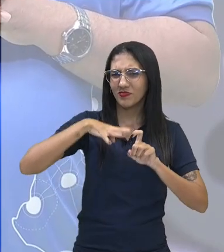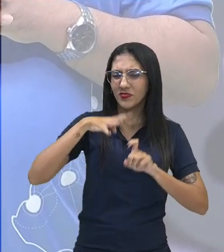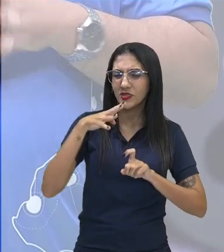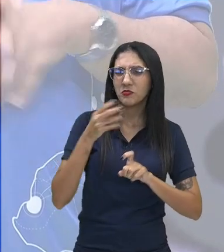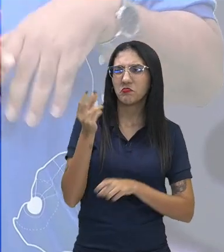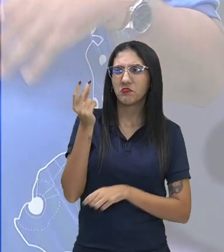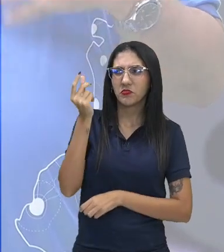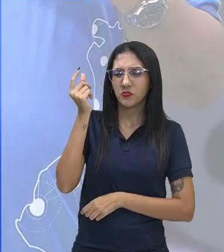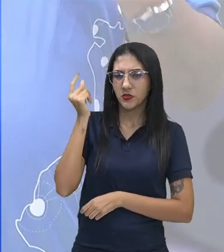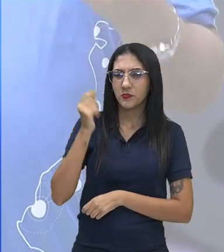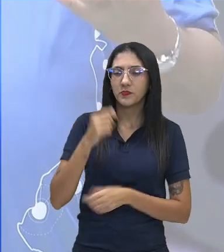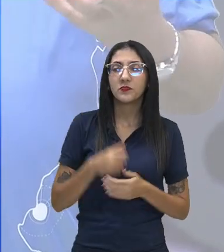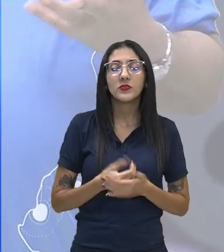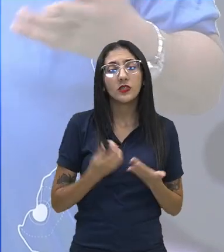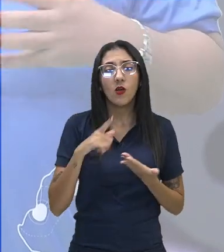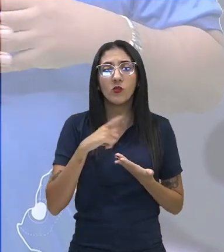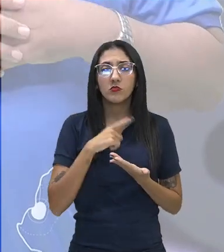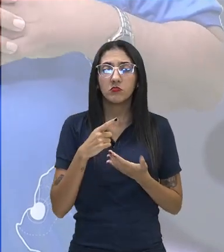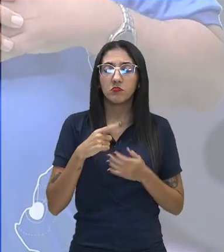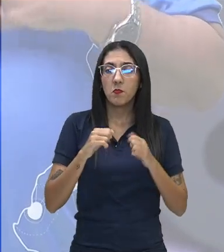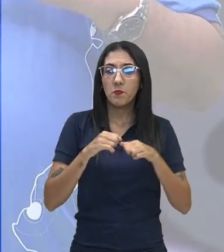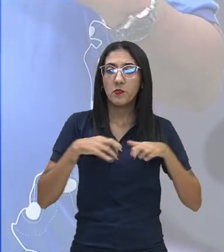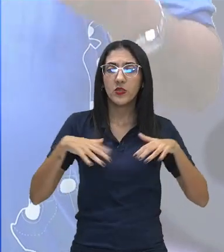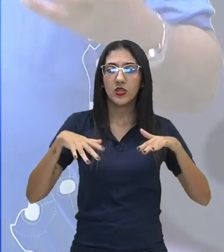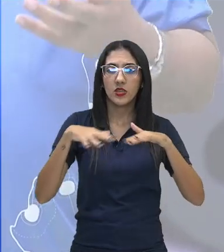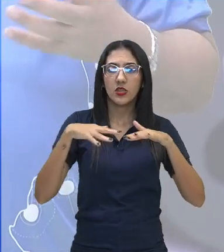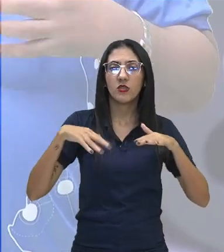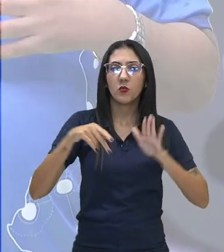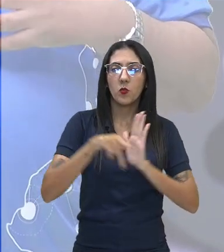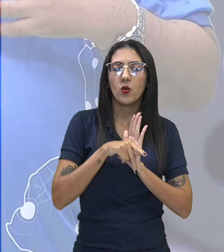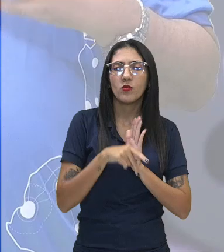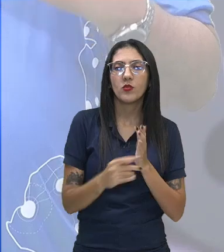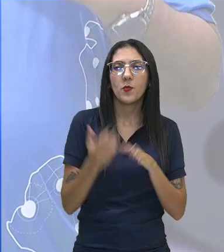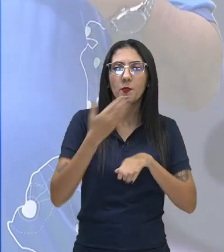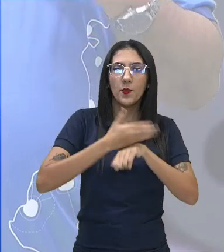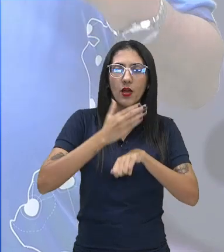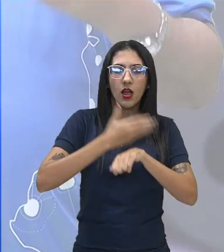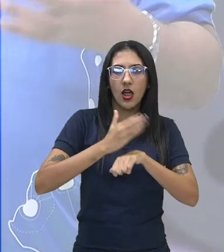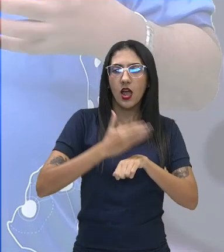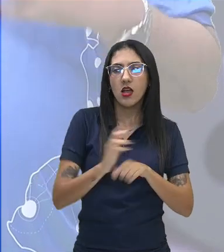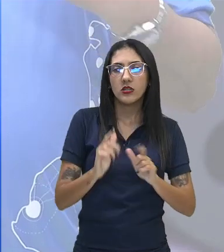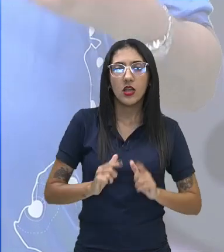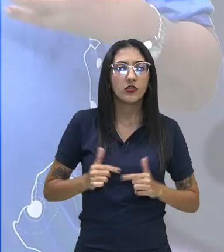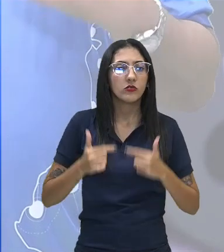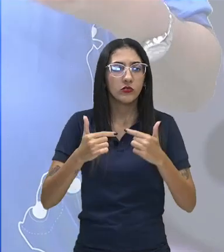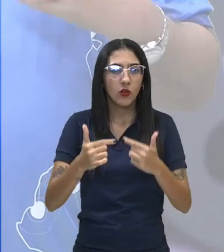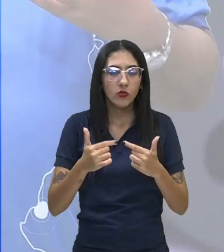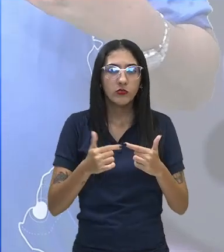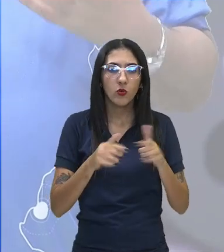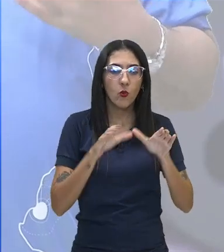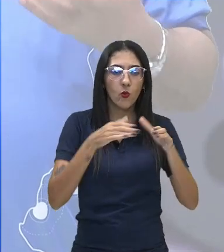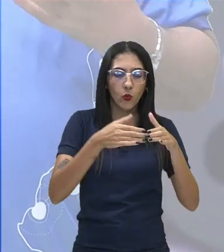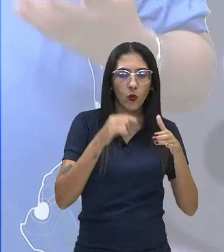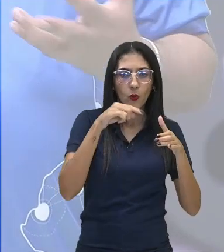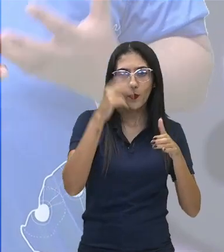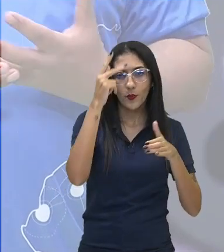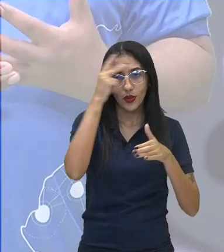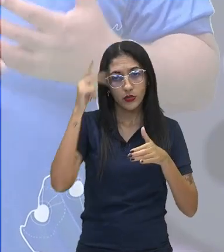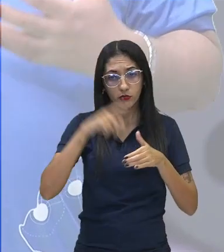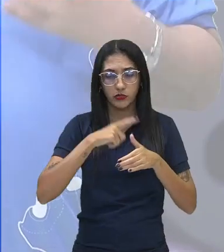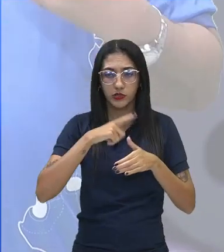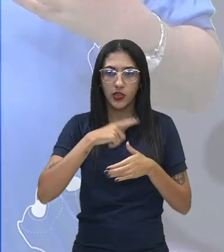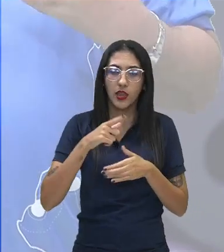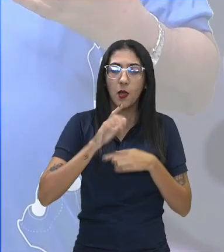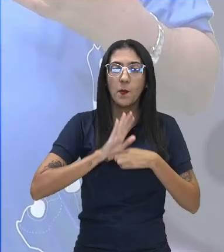3, Então, ritos são práticas, são costumes, são atitudes que os religiosos costumam